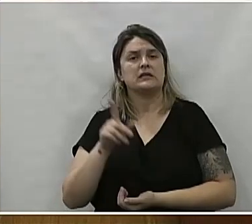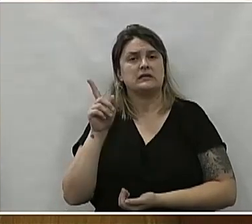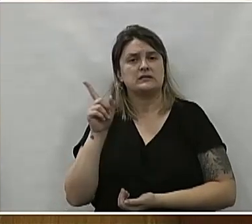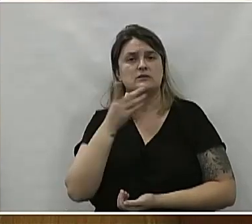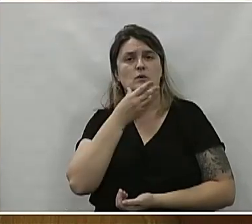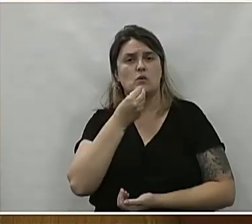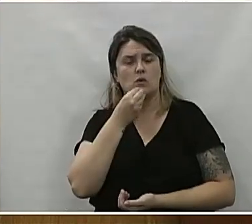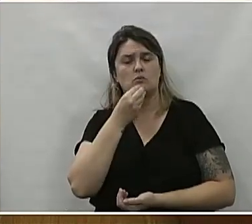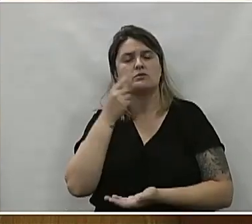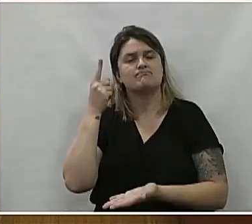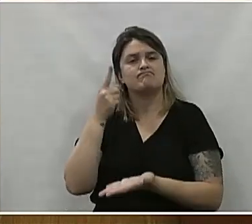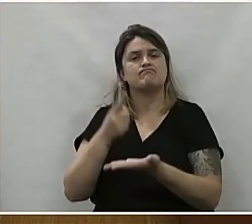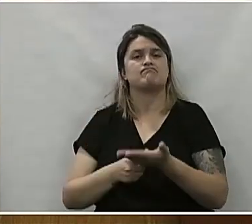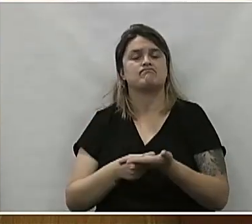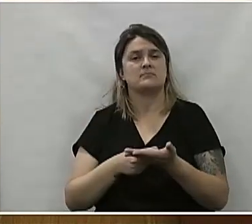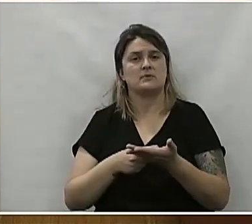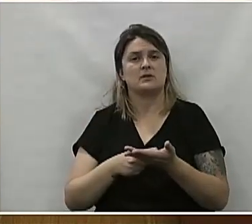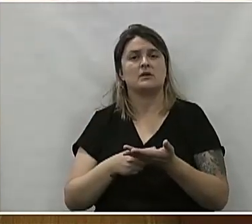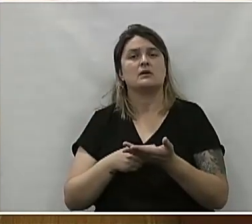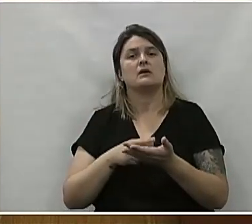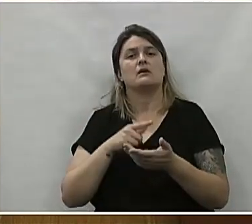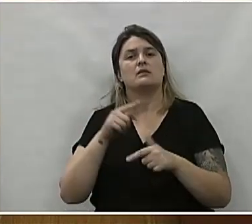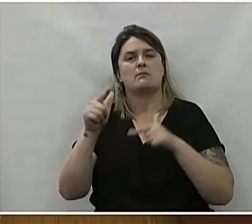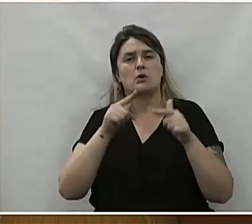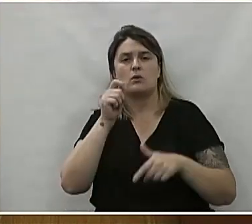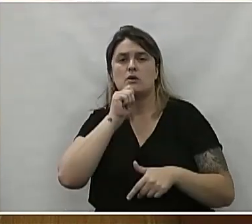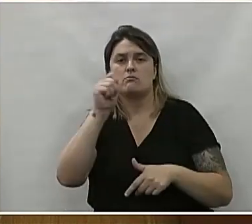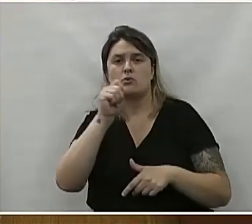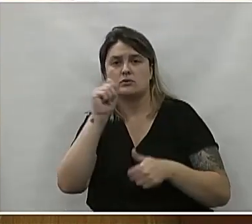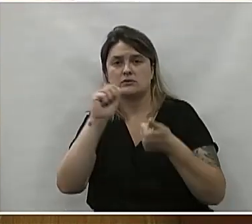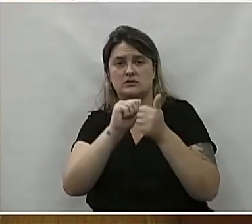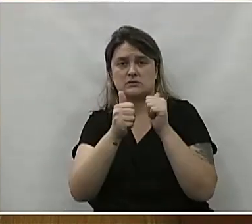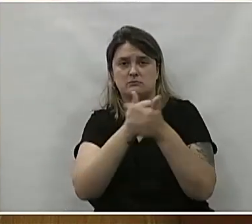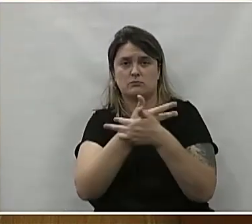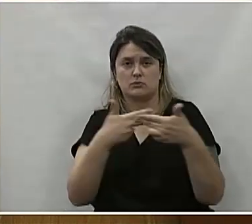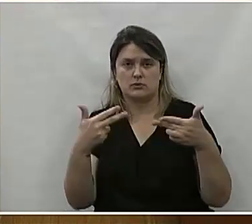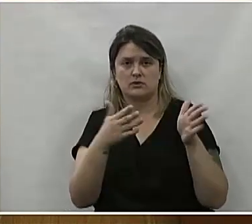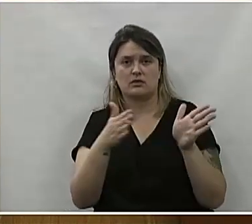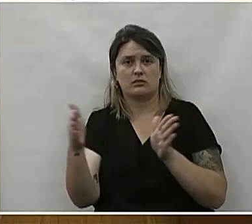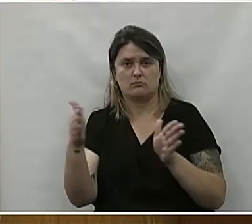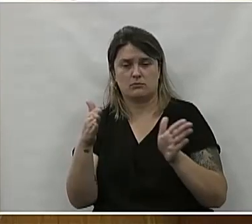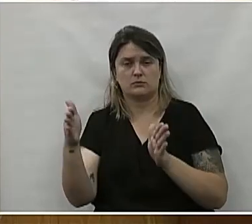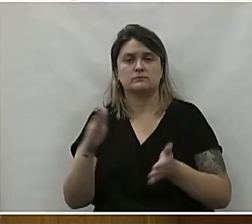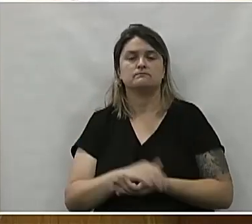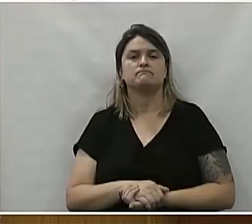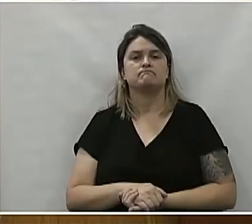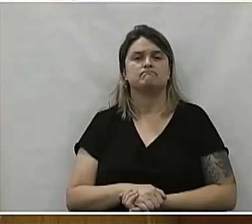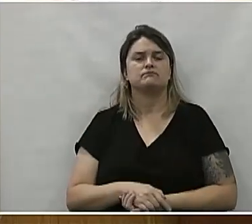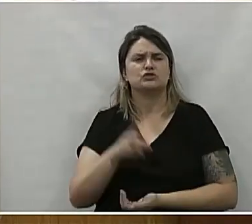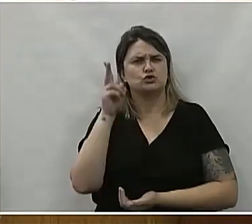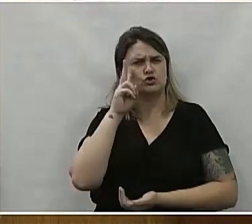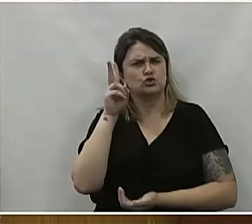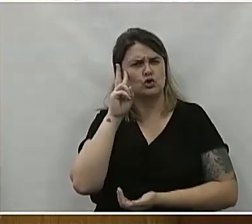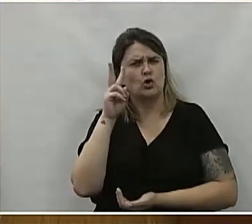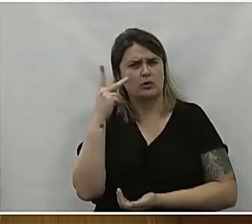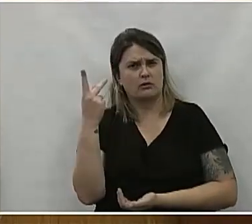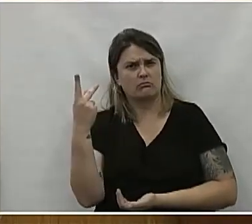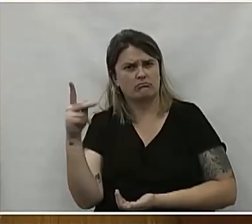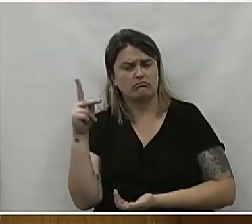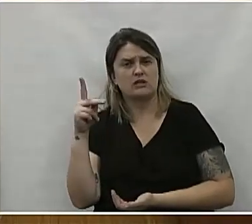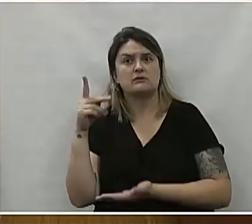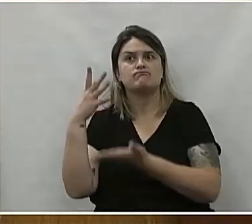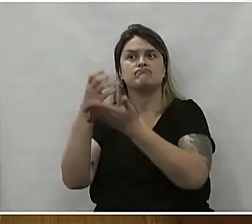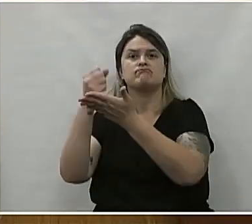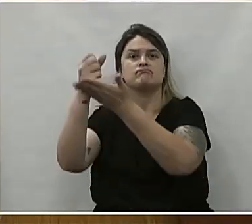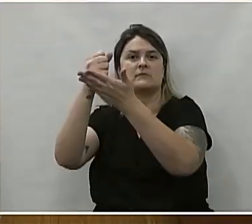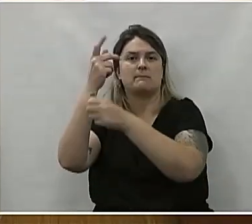Deixou uma marca Na imprensa Atuando como Repórter esportivo Por um período Seu legado Transcende Suas conquistas